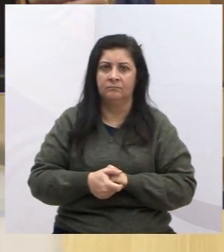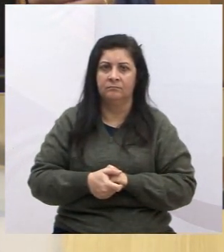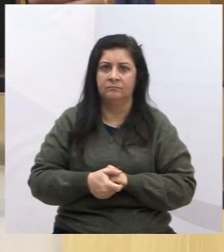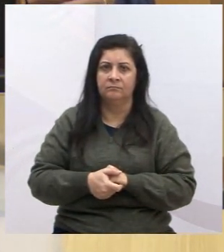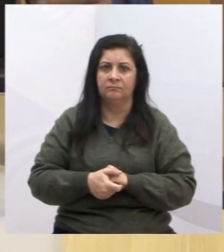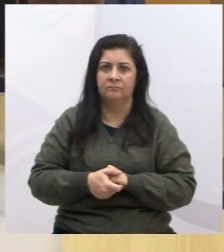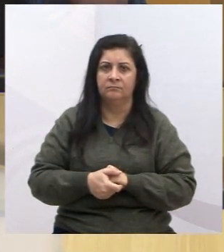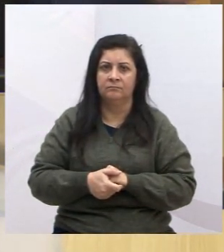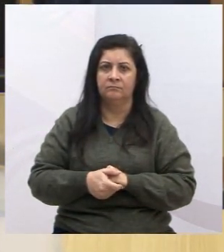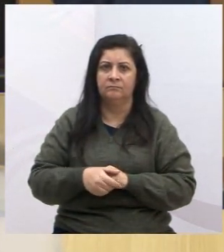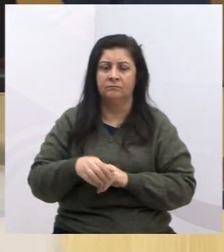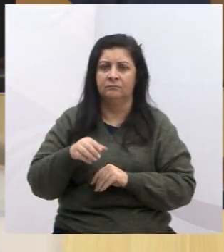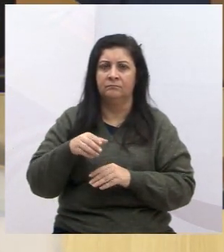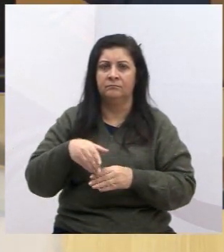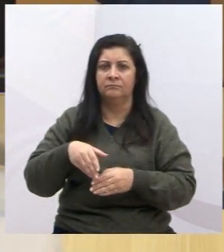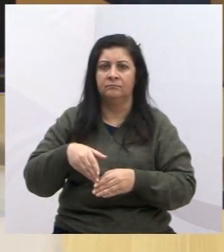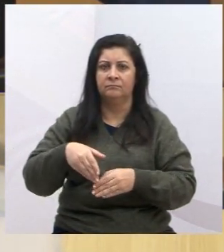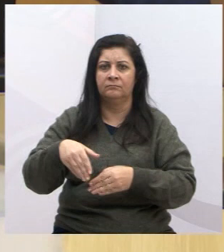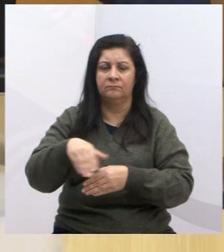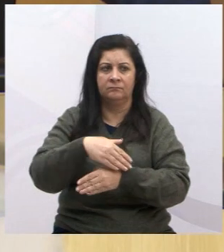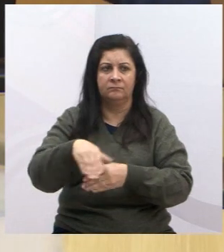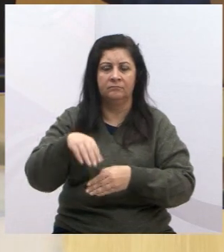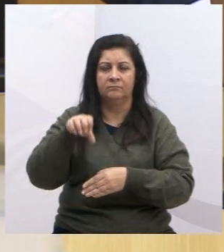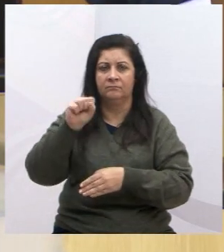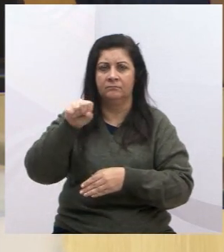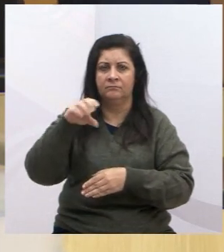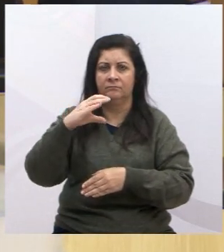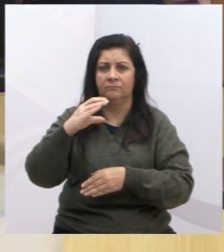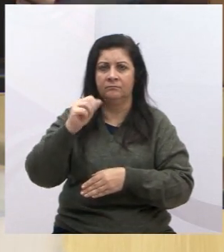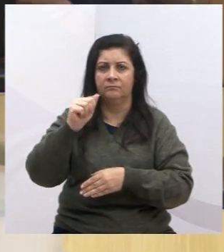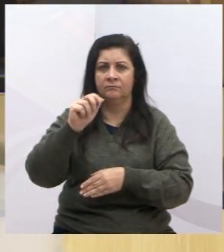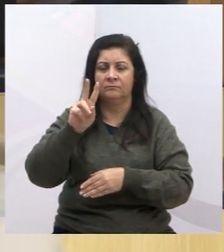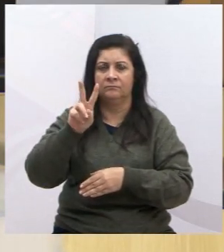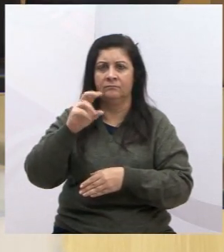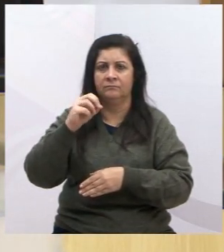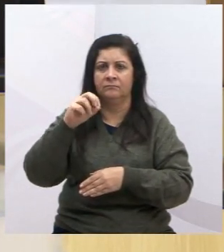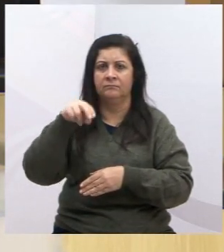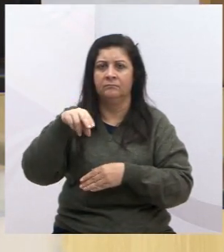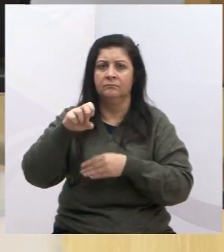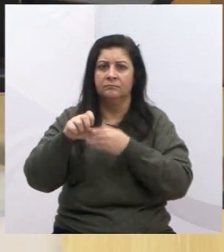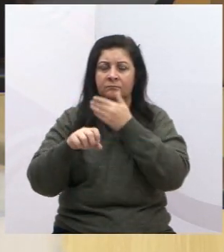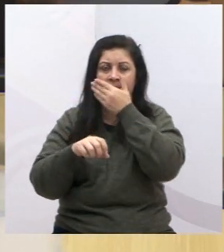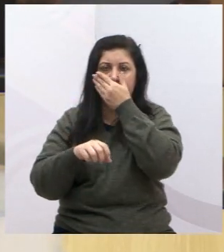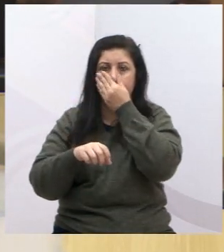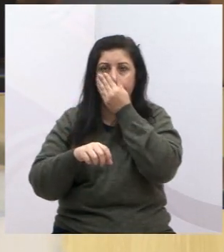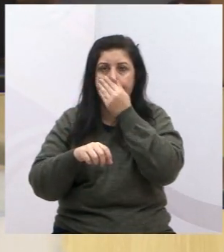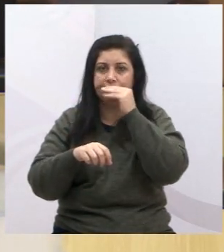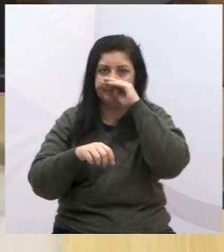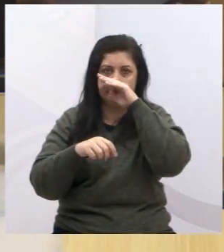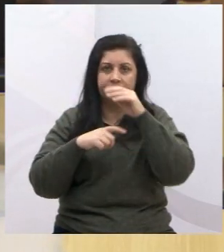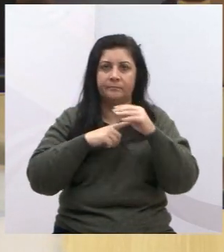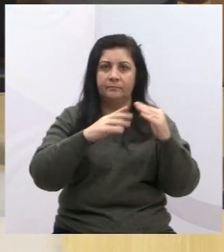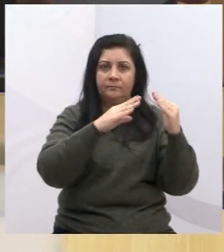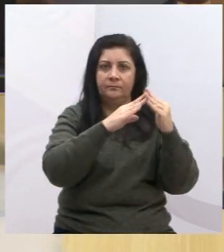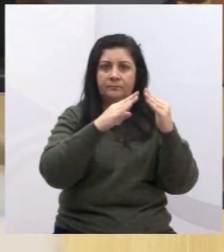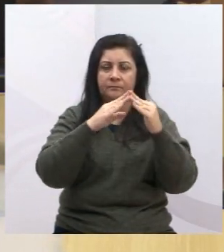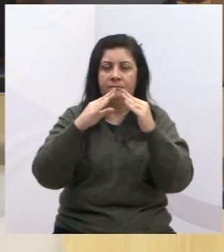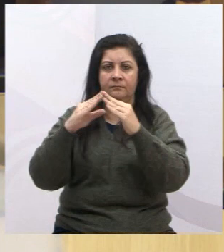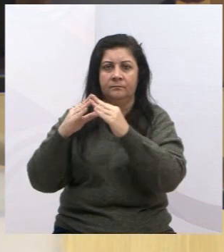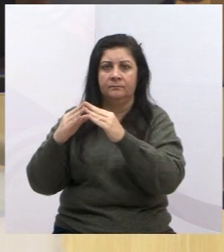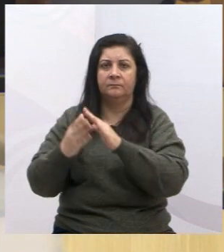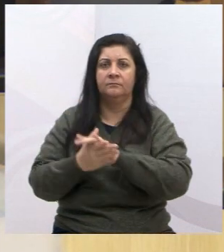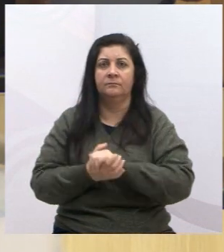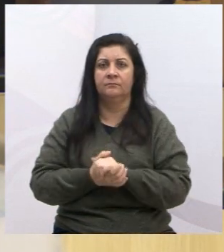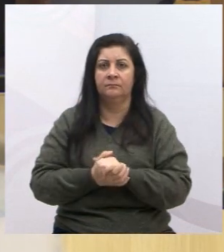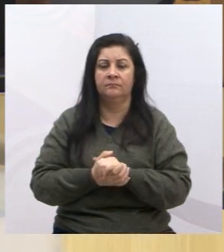no trecho de fronte do número 1000, onde está situado o condomínio Terras de Santana,